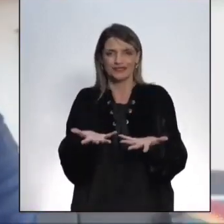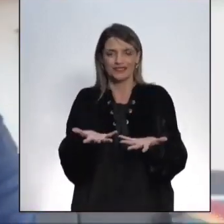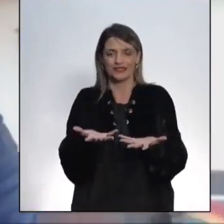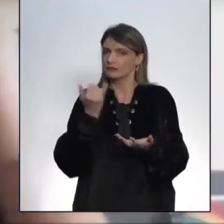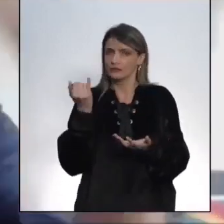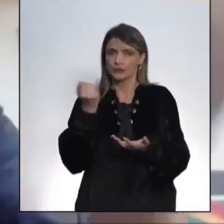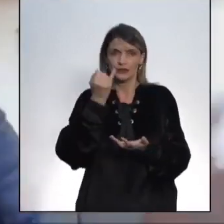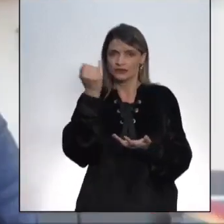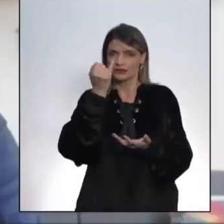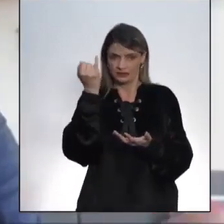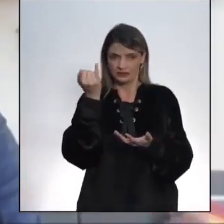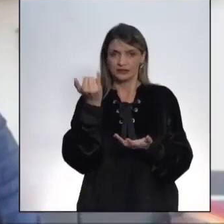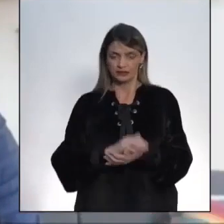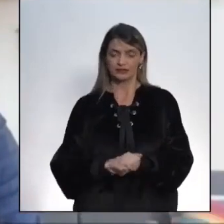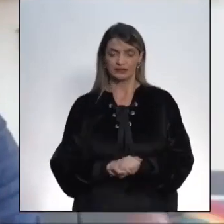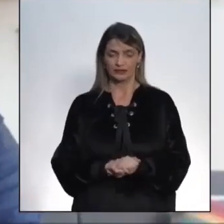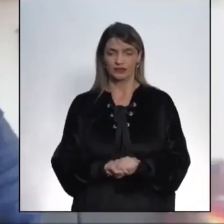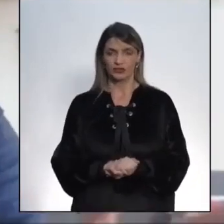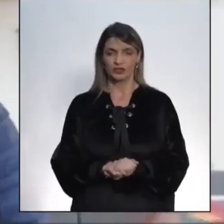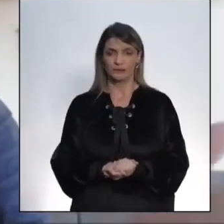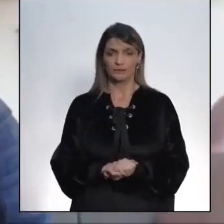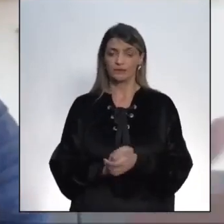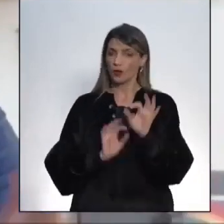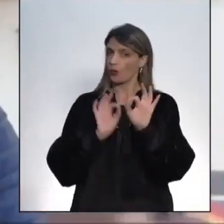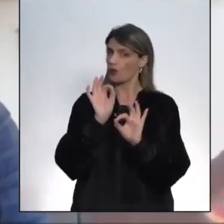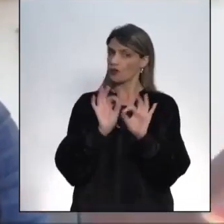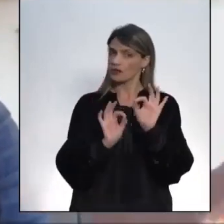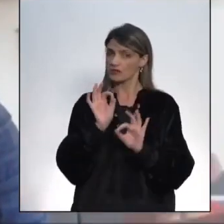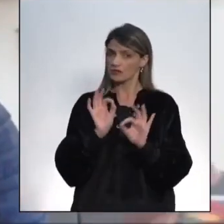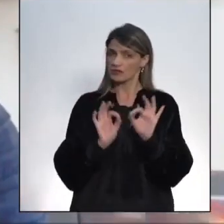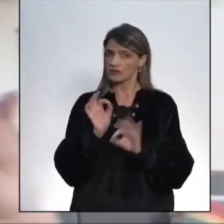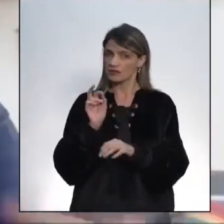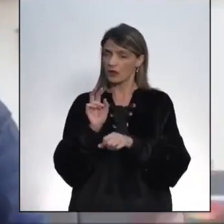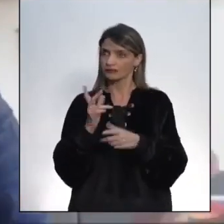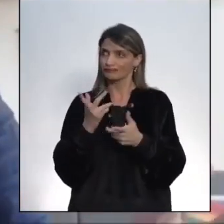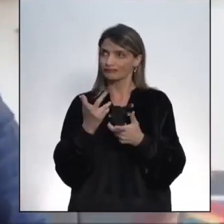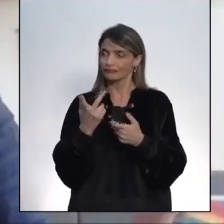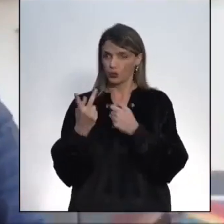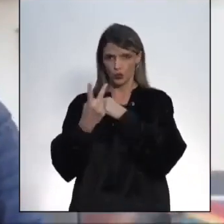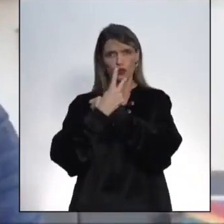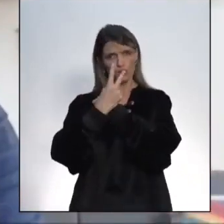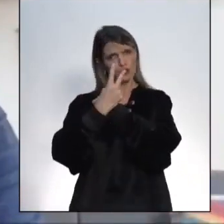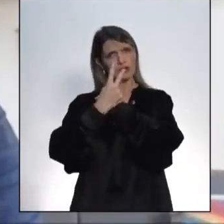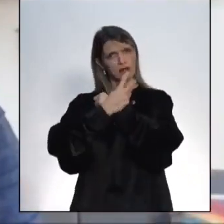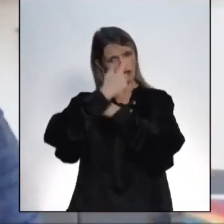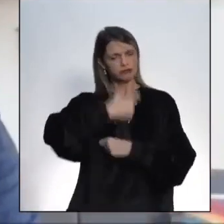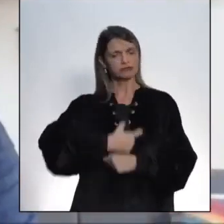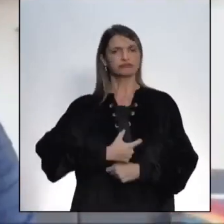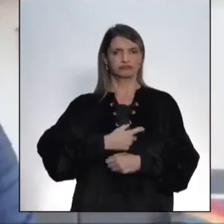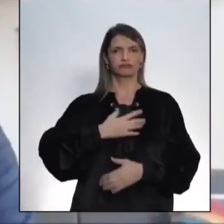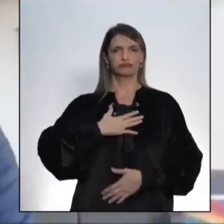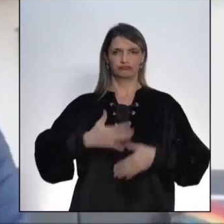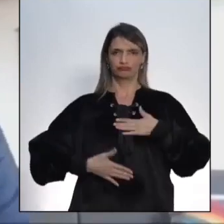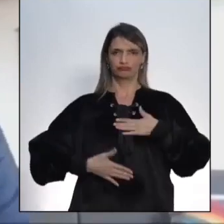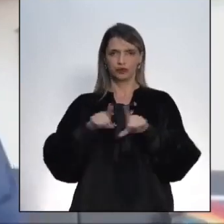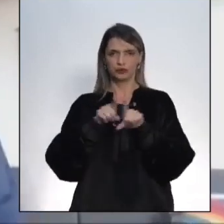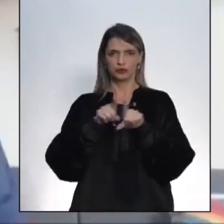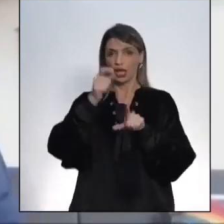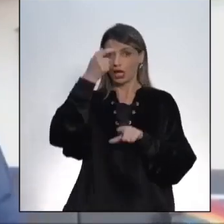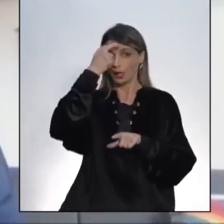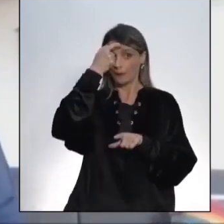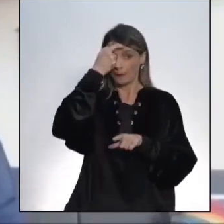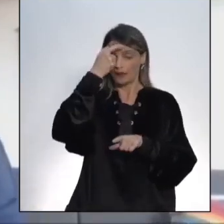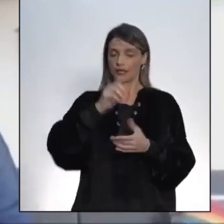que eu falei dentro da dimensão da organização e do autocuidado, digamos assim. Mas acho que tem, num lado